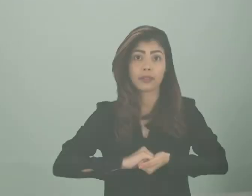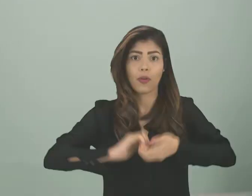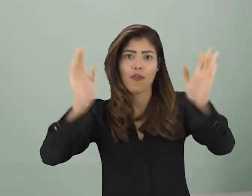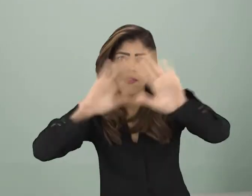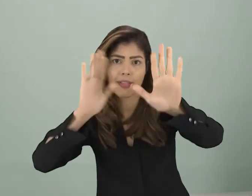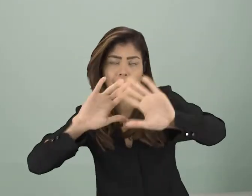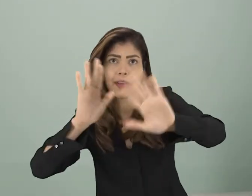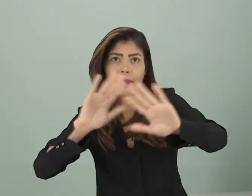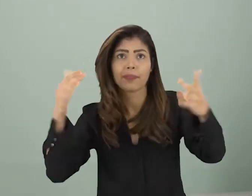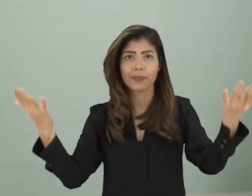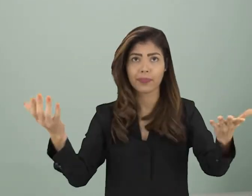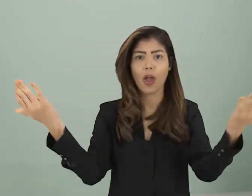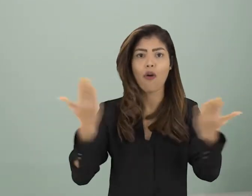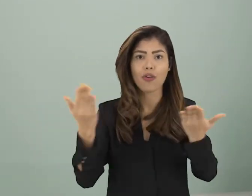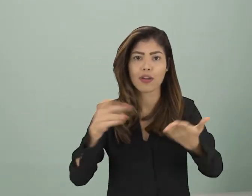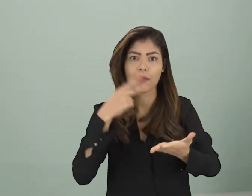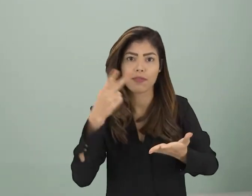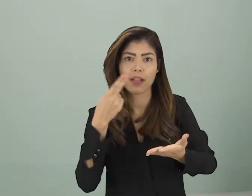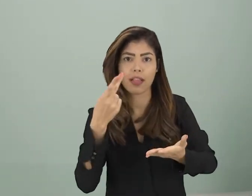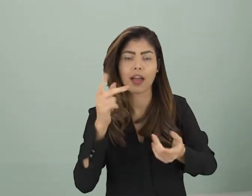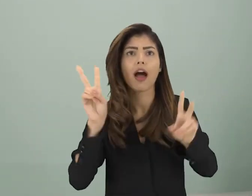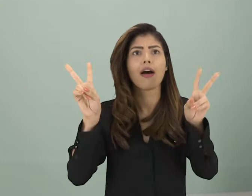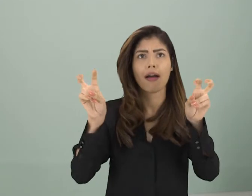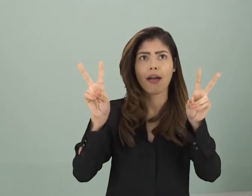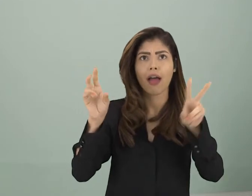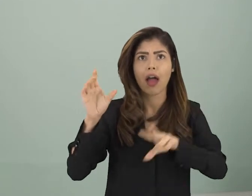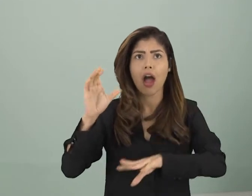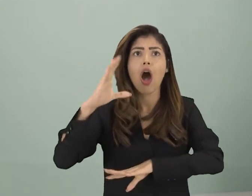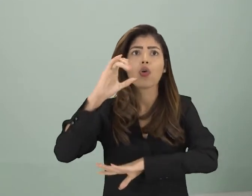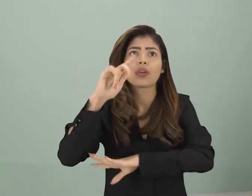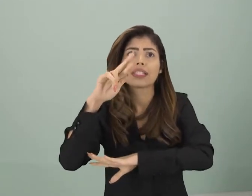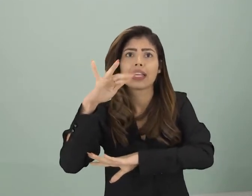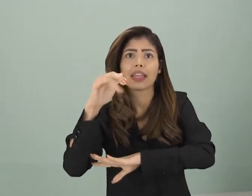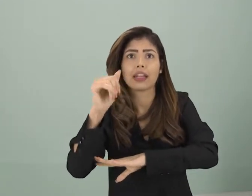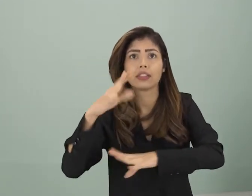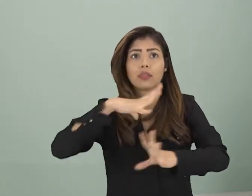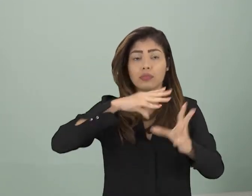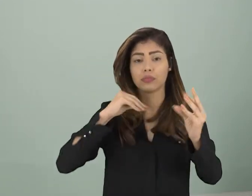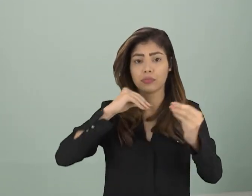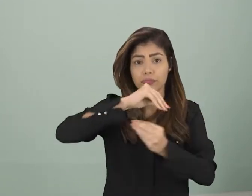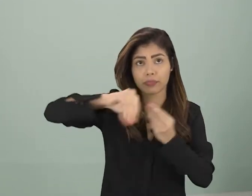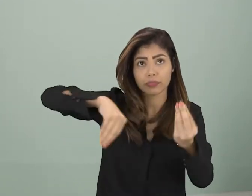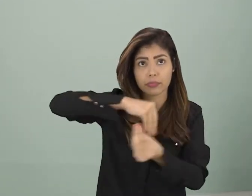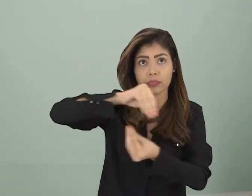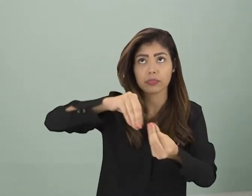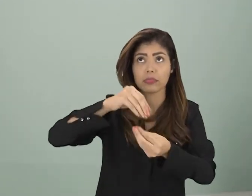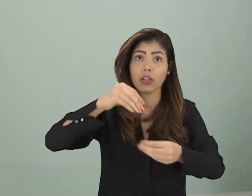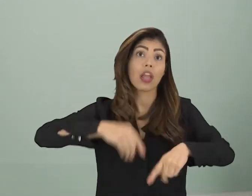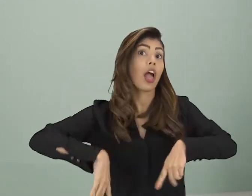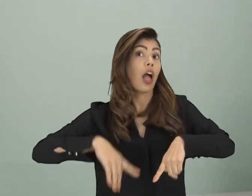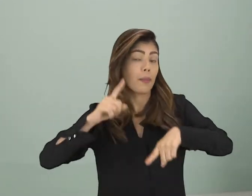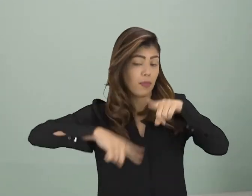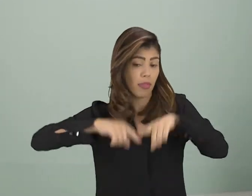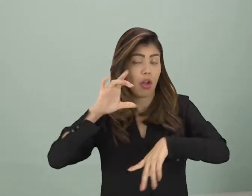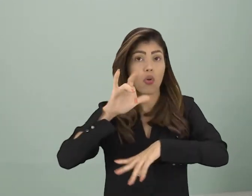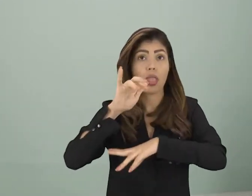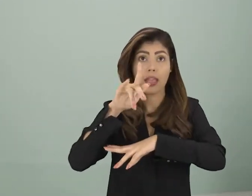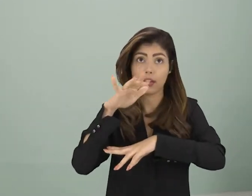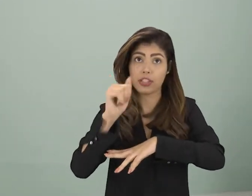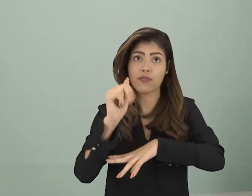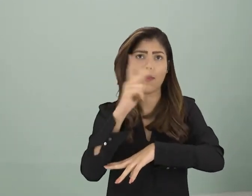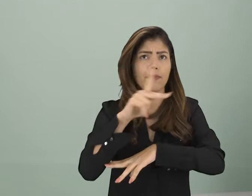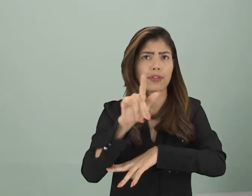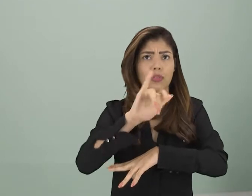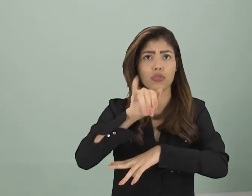Olá, hoje nós vamos falar sobre concentração das soluções, propriedades coligativas. Eu sou o professor Jocilei e é um